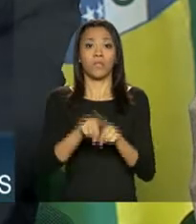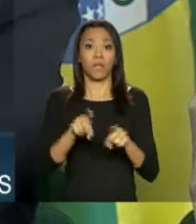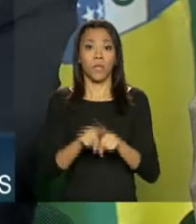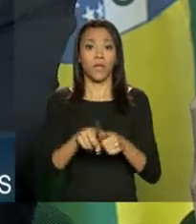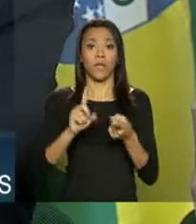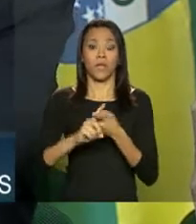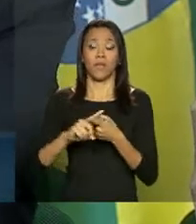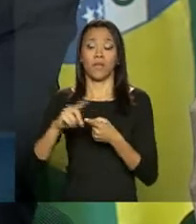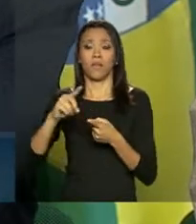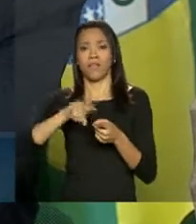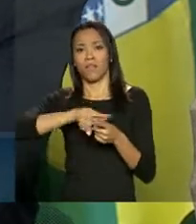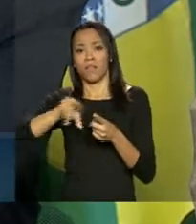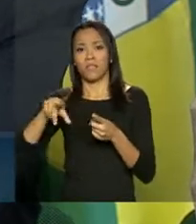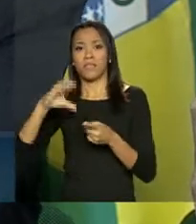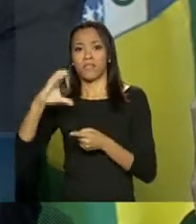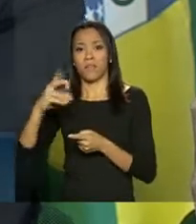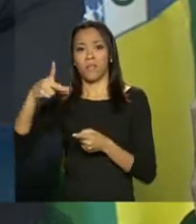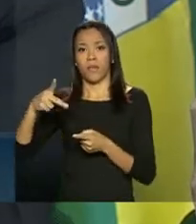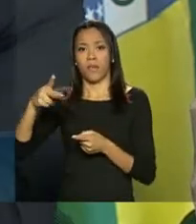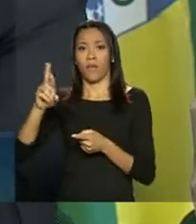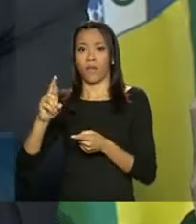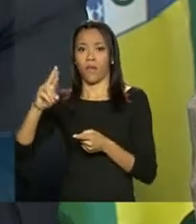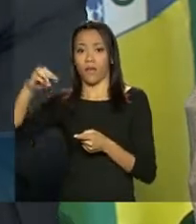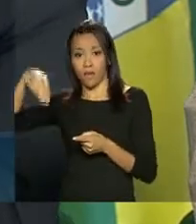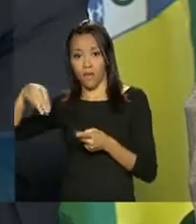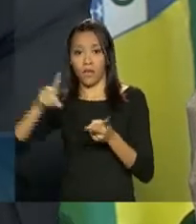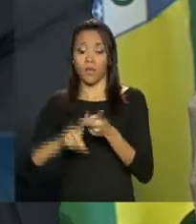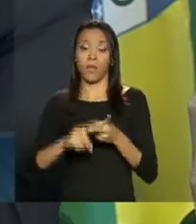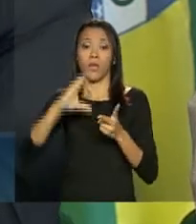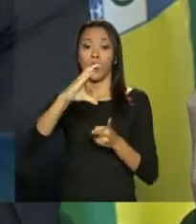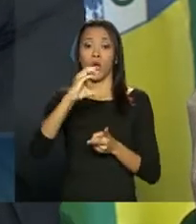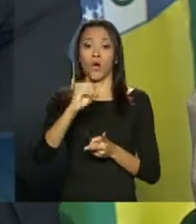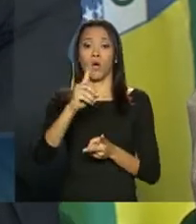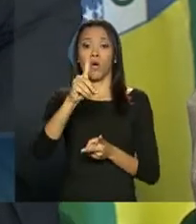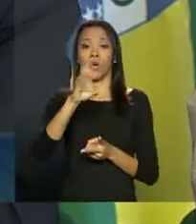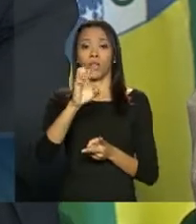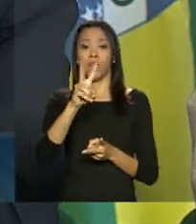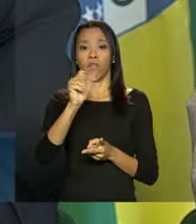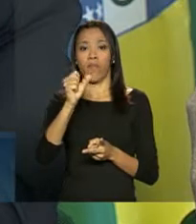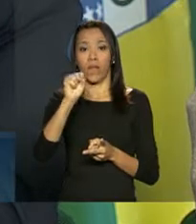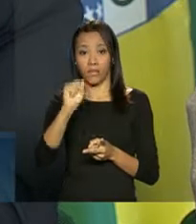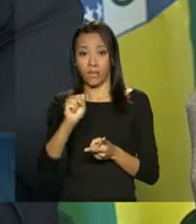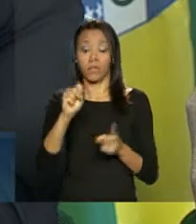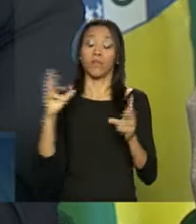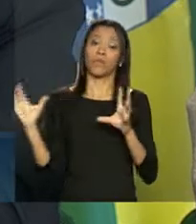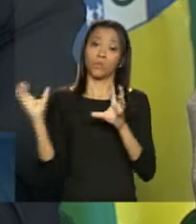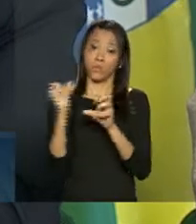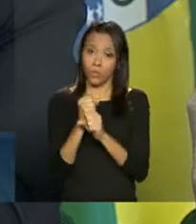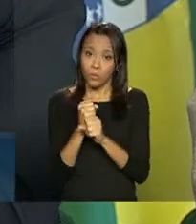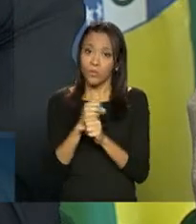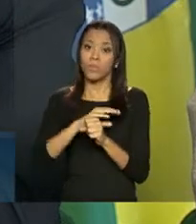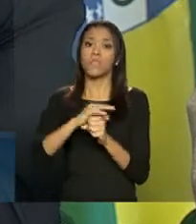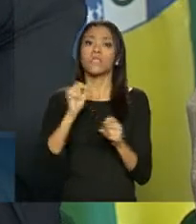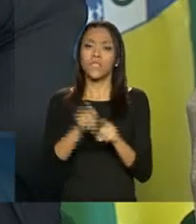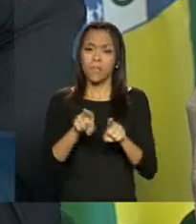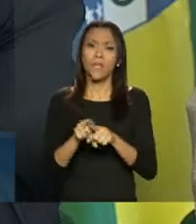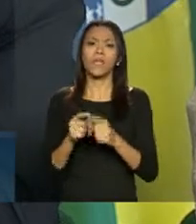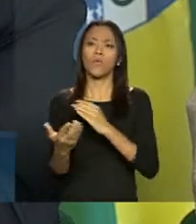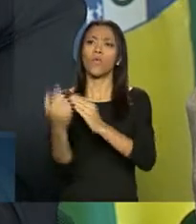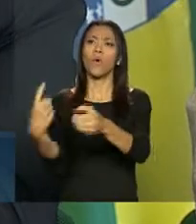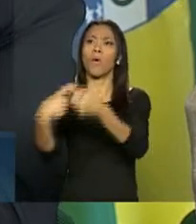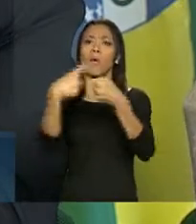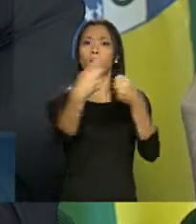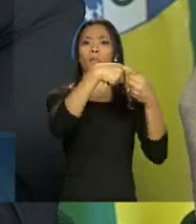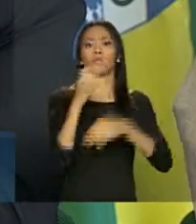codevasf quanto a cprm e os próprios estados receberão de apoio do governo federal